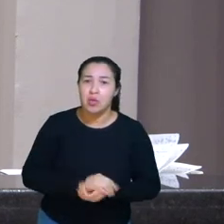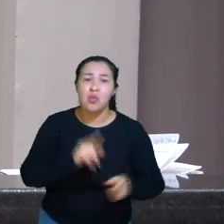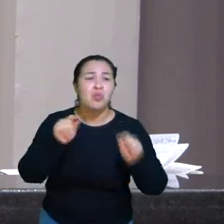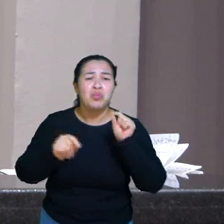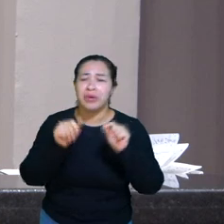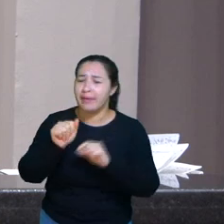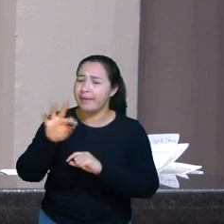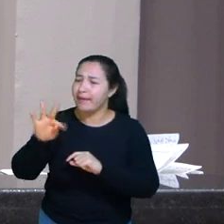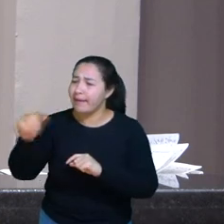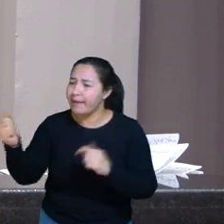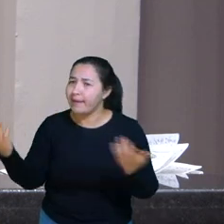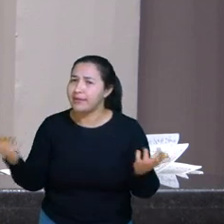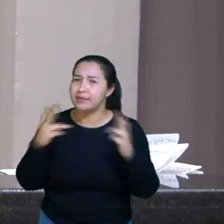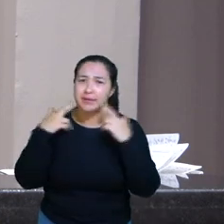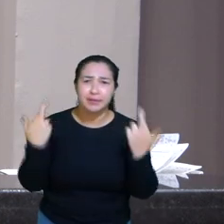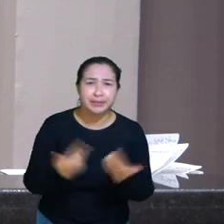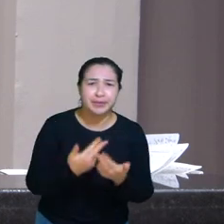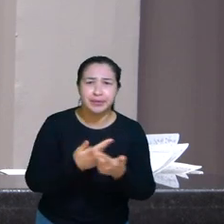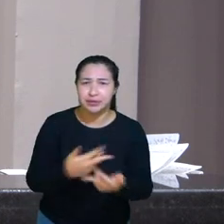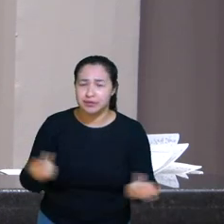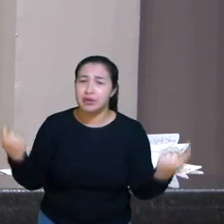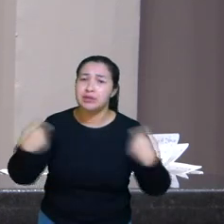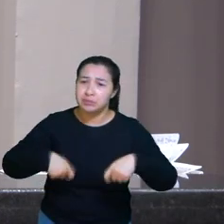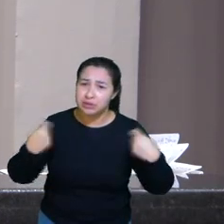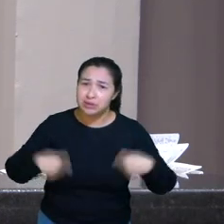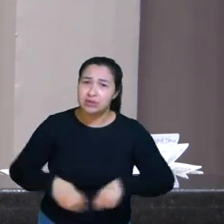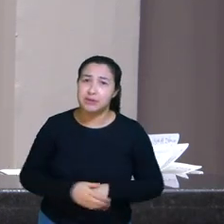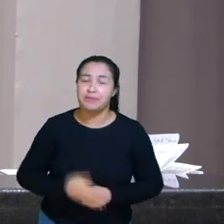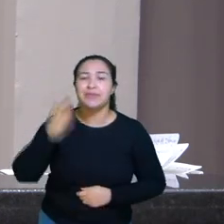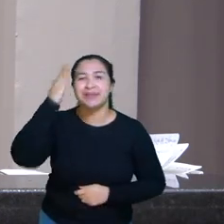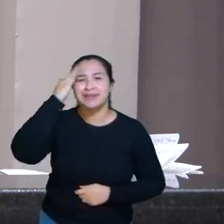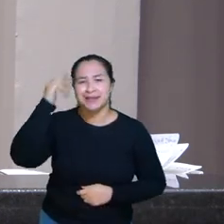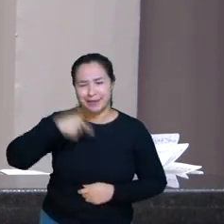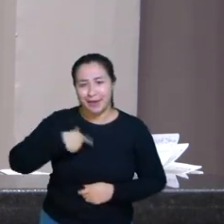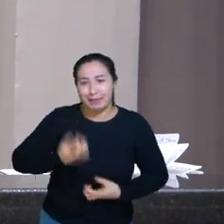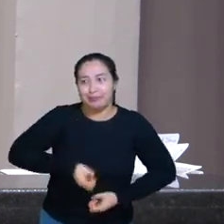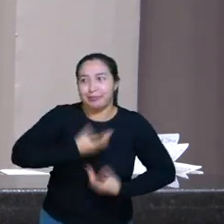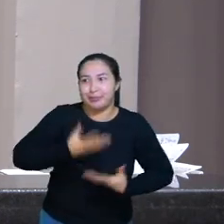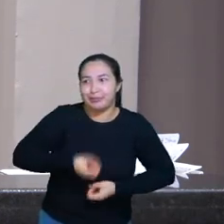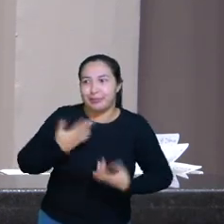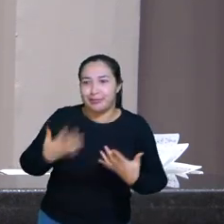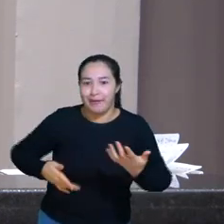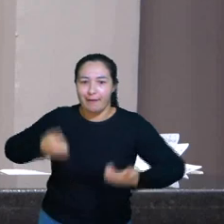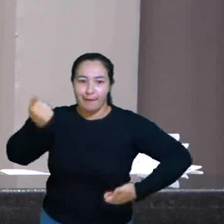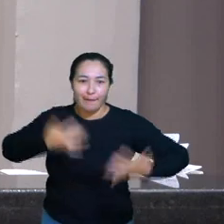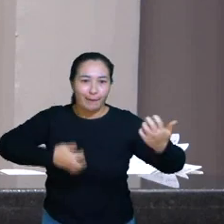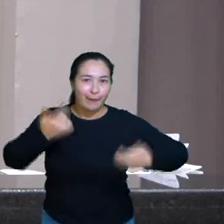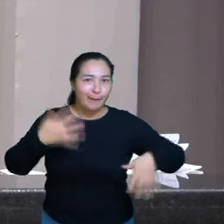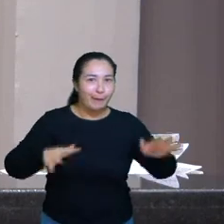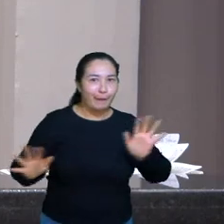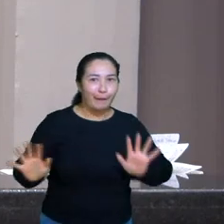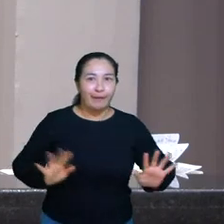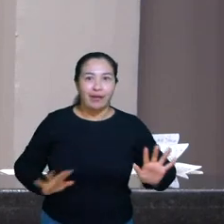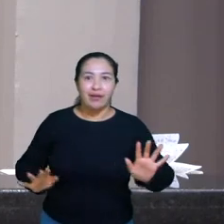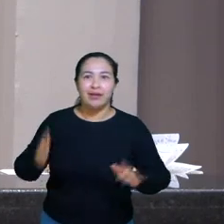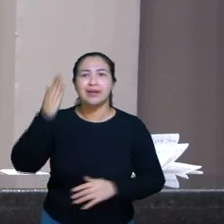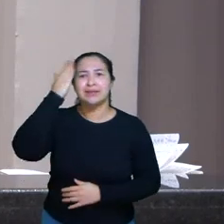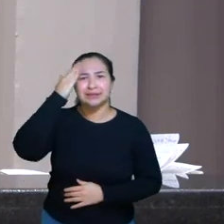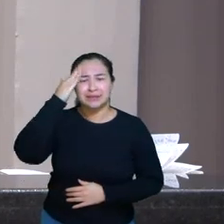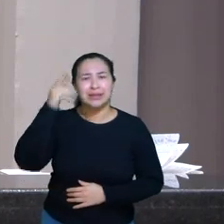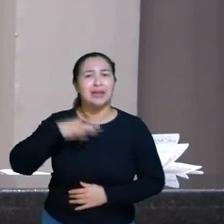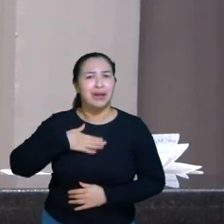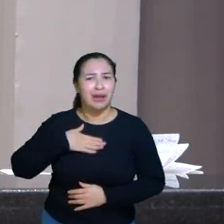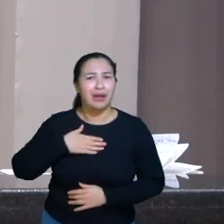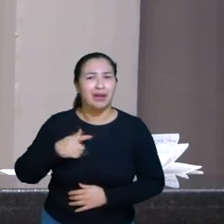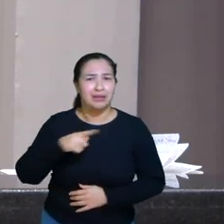reunião então eu sei que eu me empolgo o CS sabe disso né Muito tempo o cabelo já embranquece eu eu sei que eu me empolgo